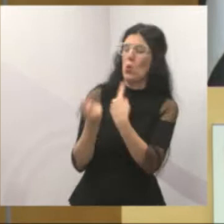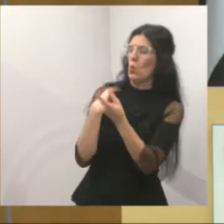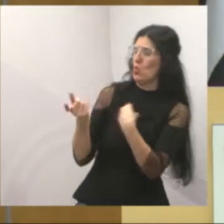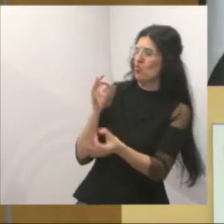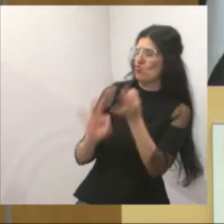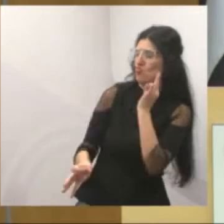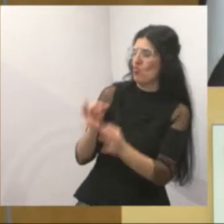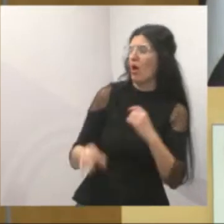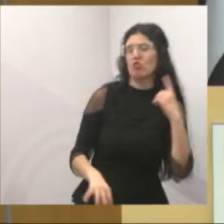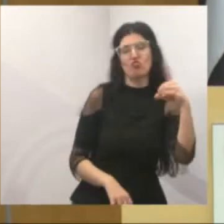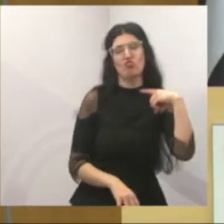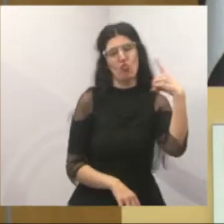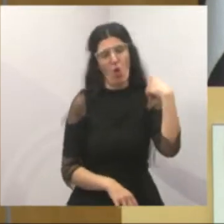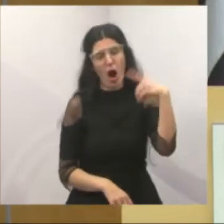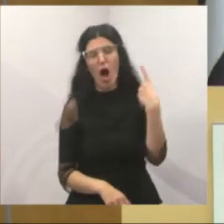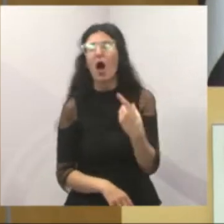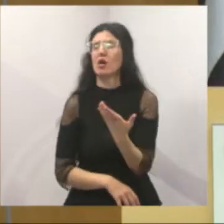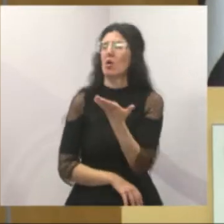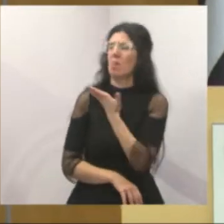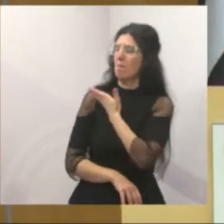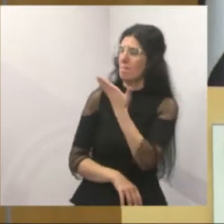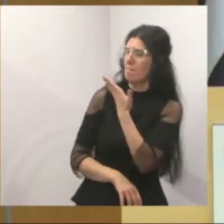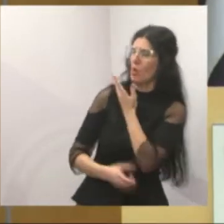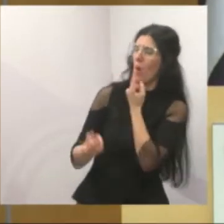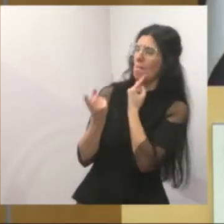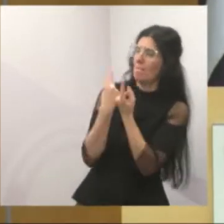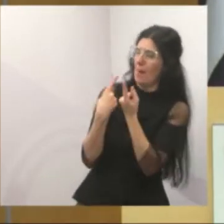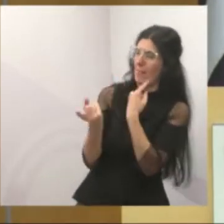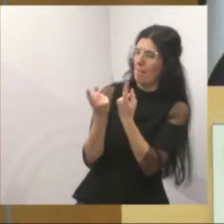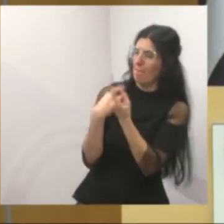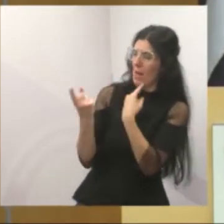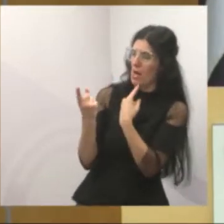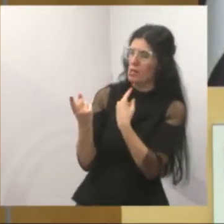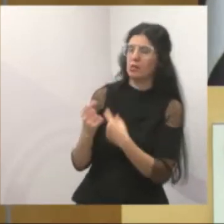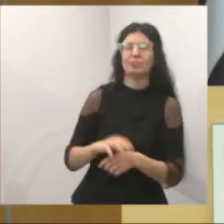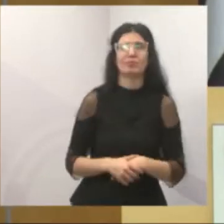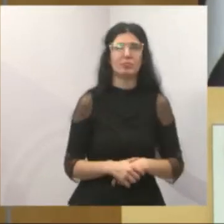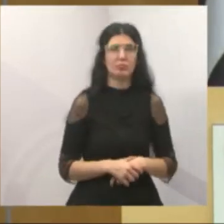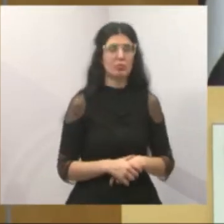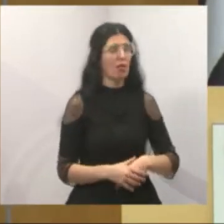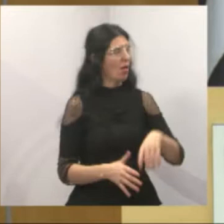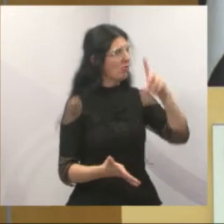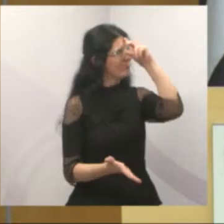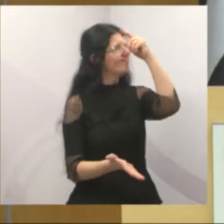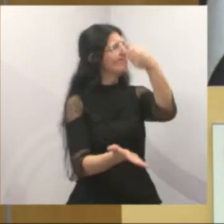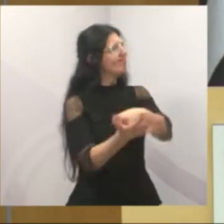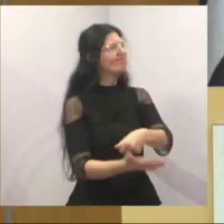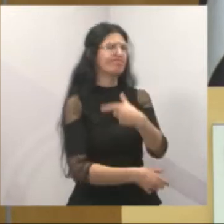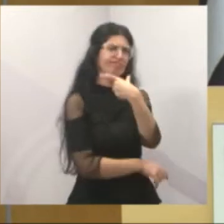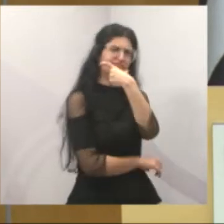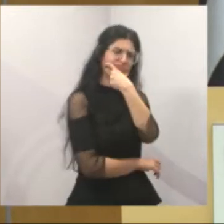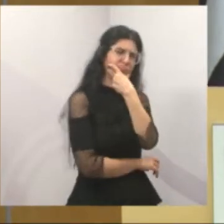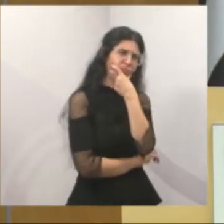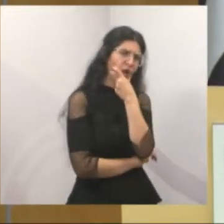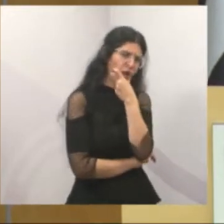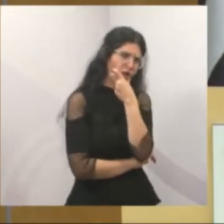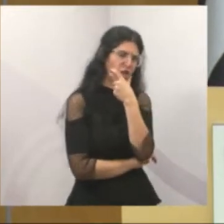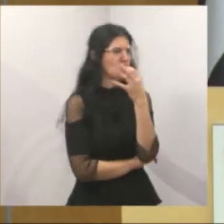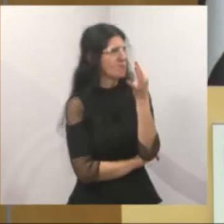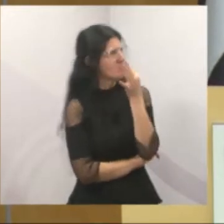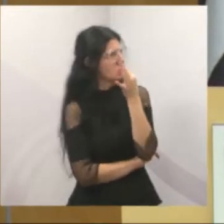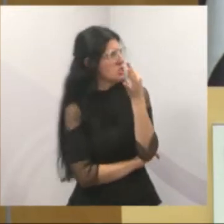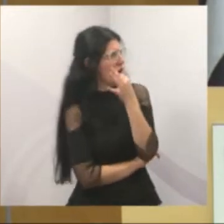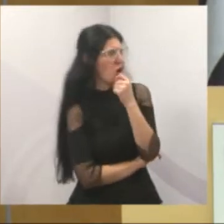com advogados, colegas, e chegamos numa conclusão a respeito do